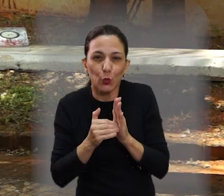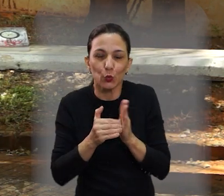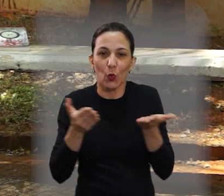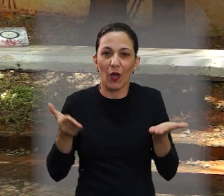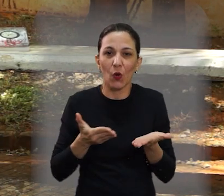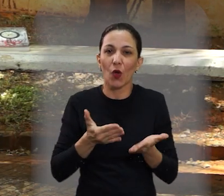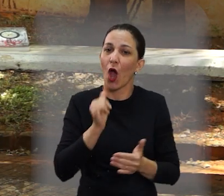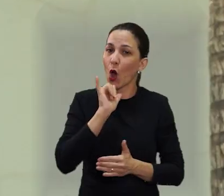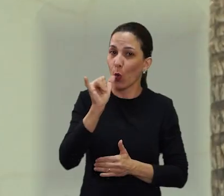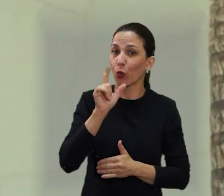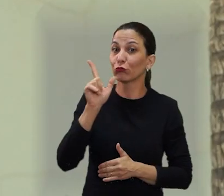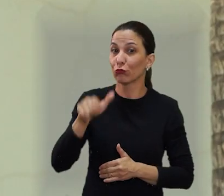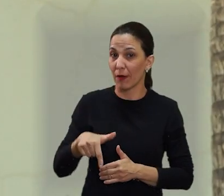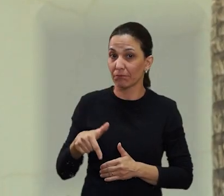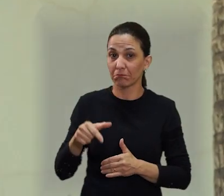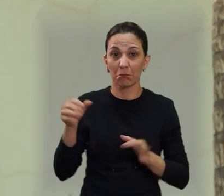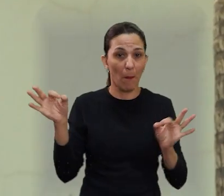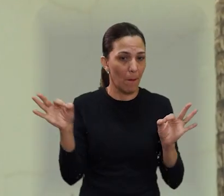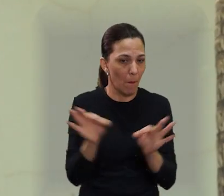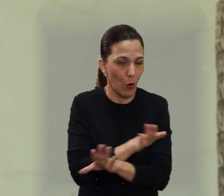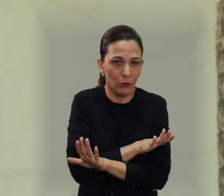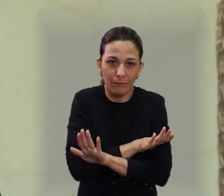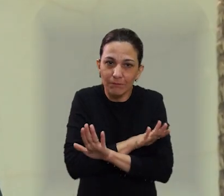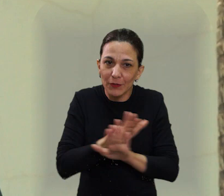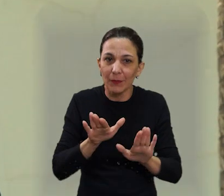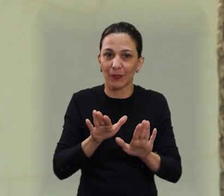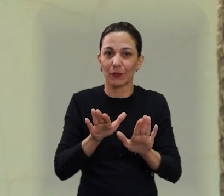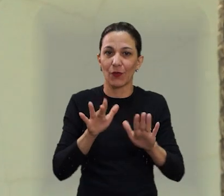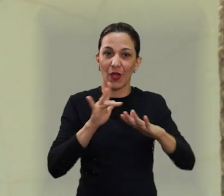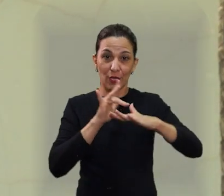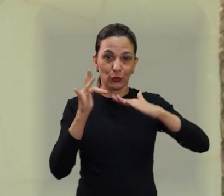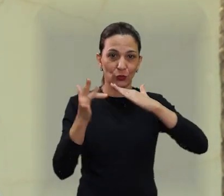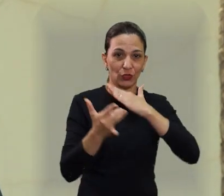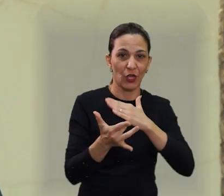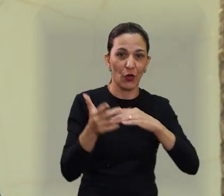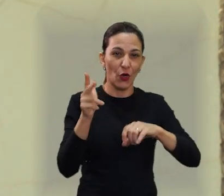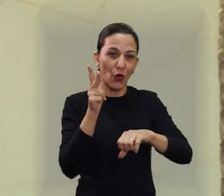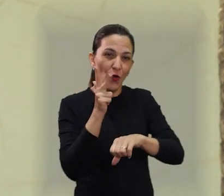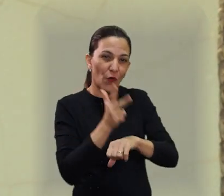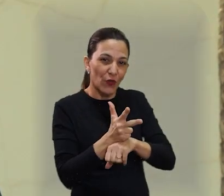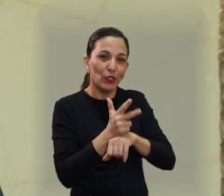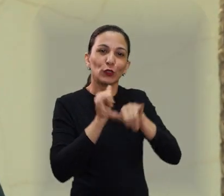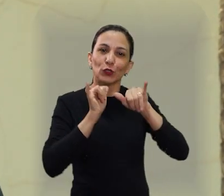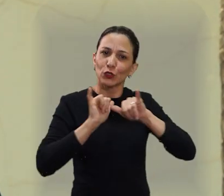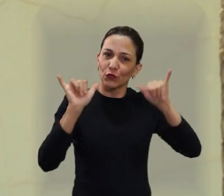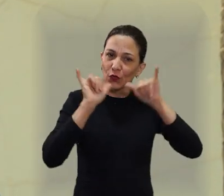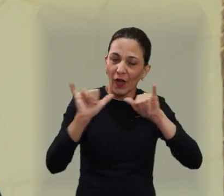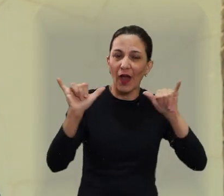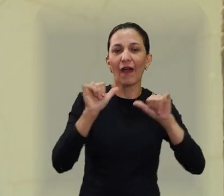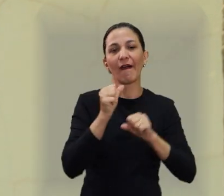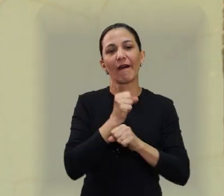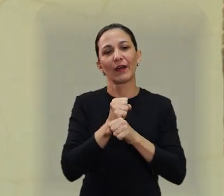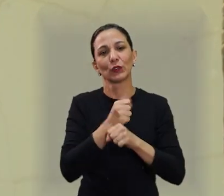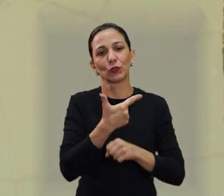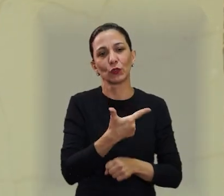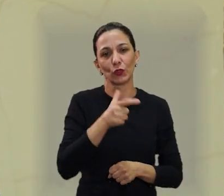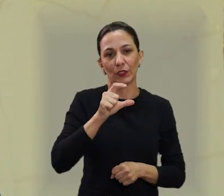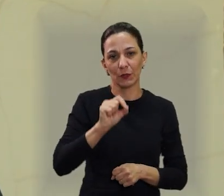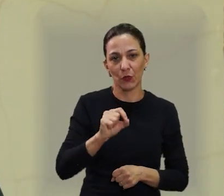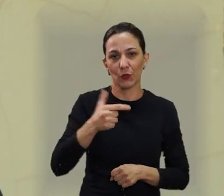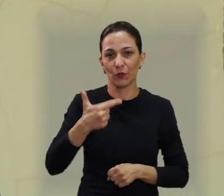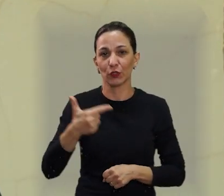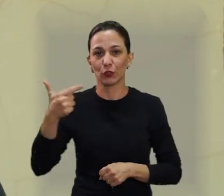o Kernel. Falei, agora eu vou fazer um conto. O conto ele está pronto, ele está em produção. Eu fiz um